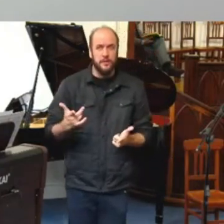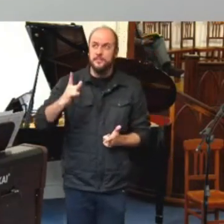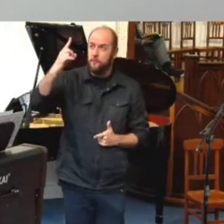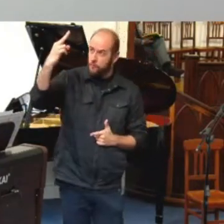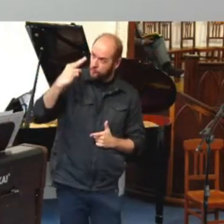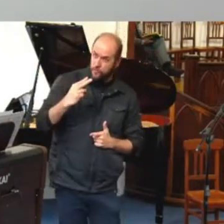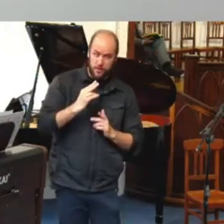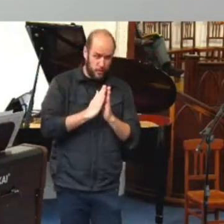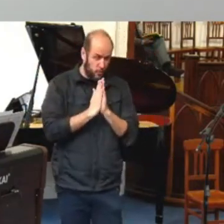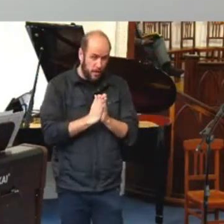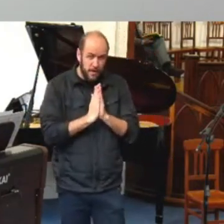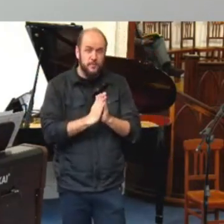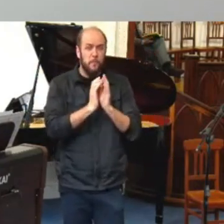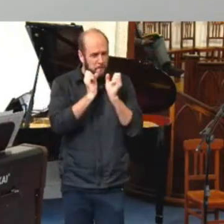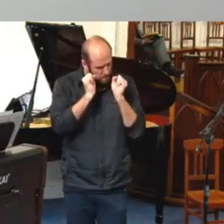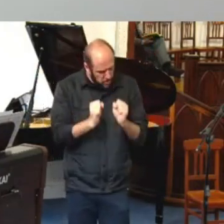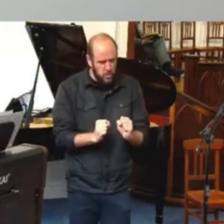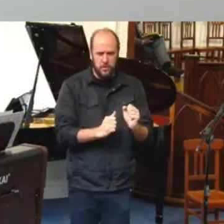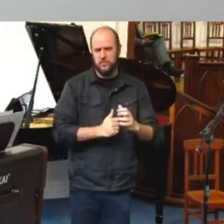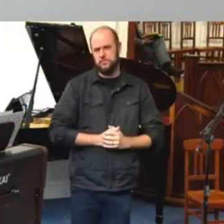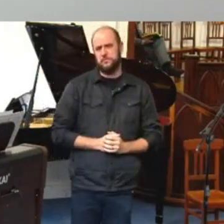orações acolhidas e respondidas.